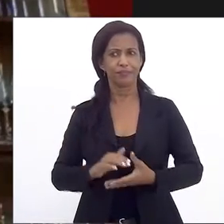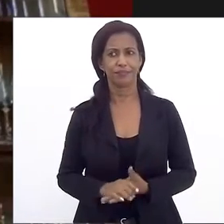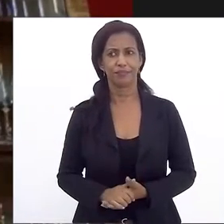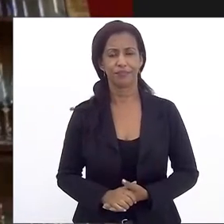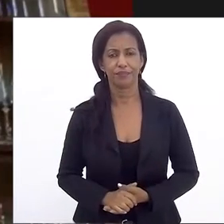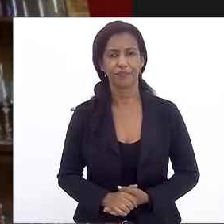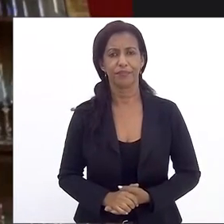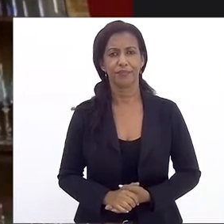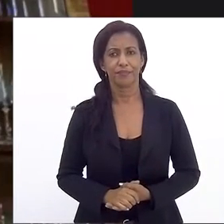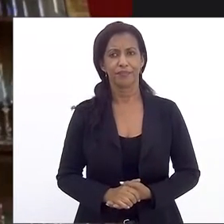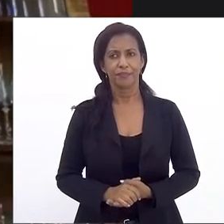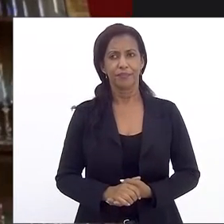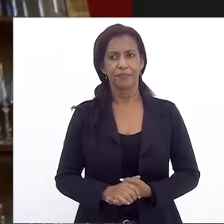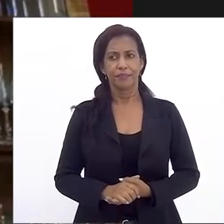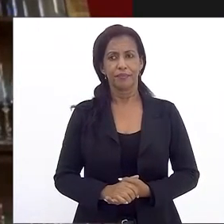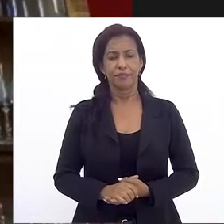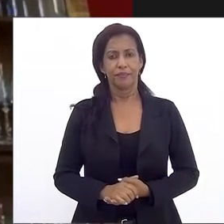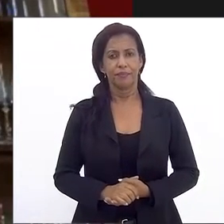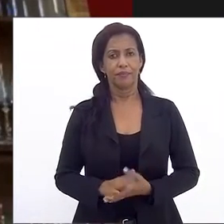decisão